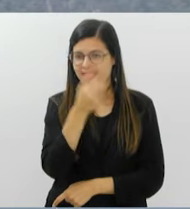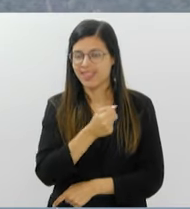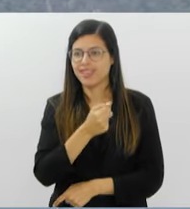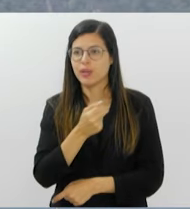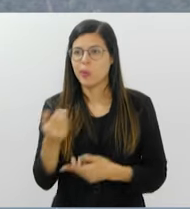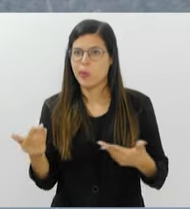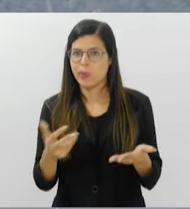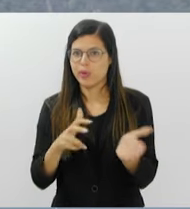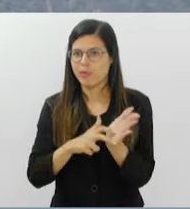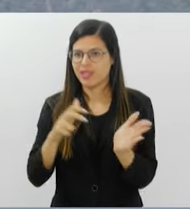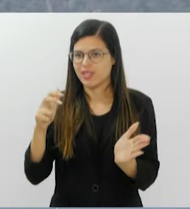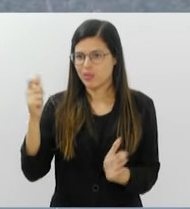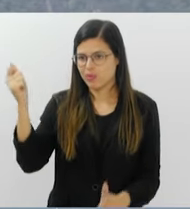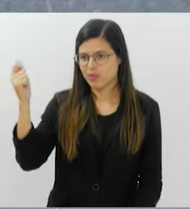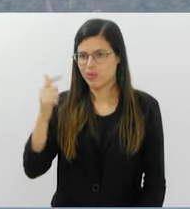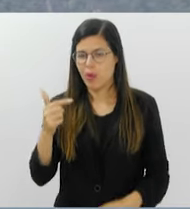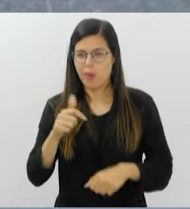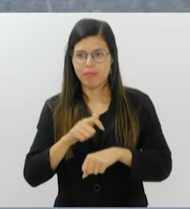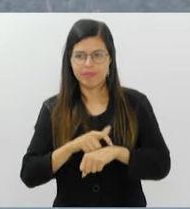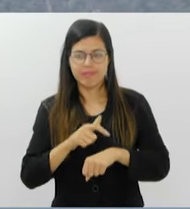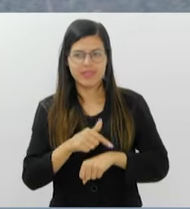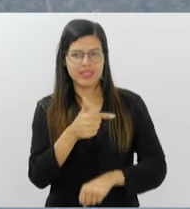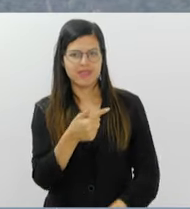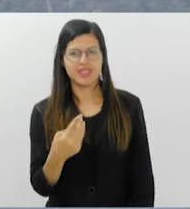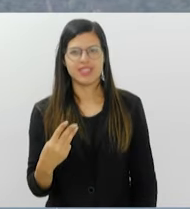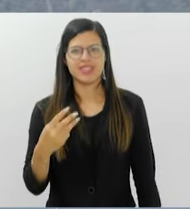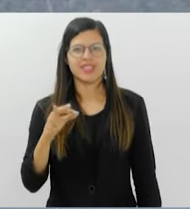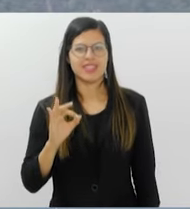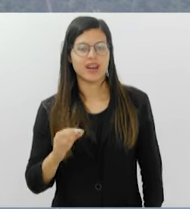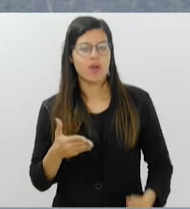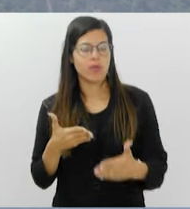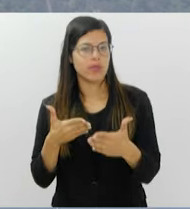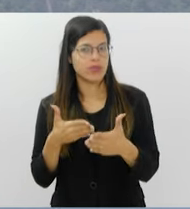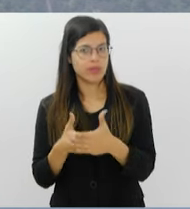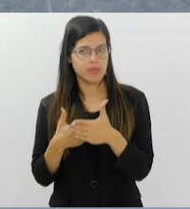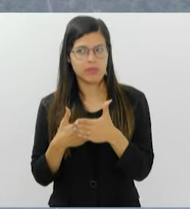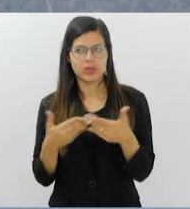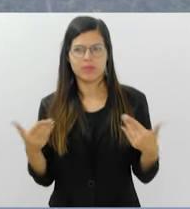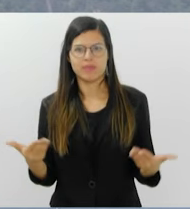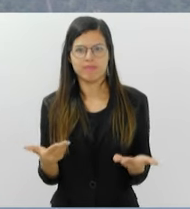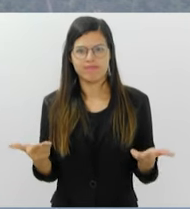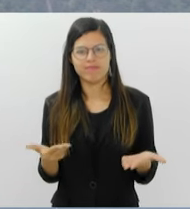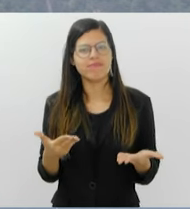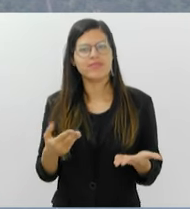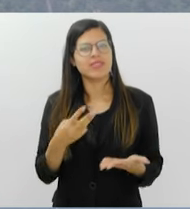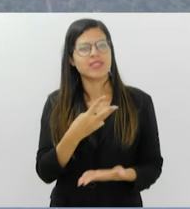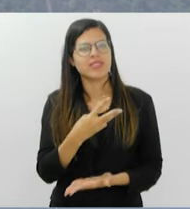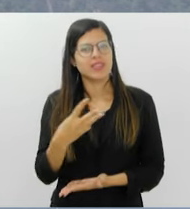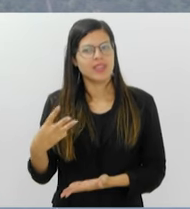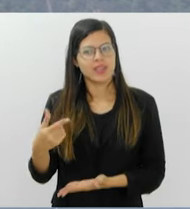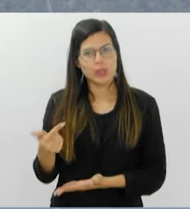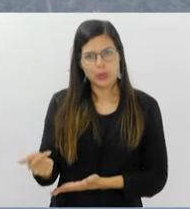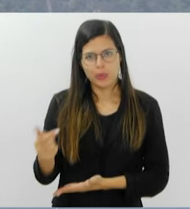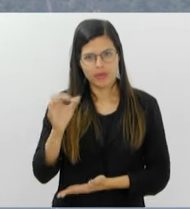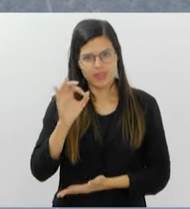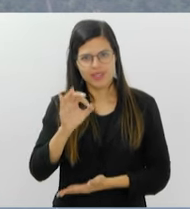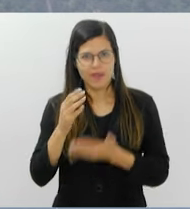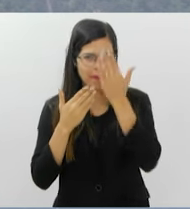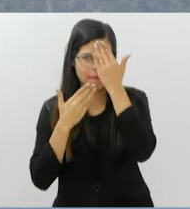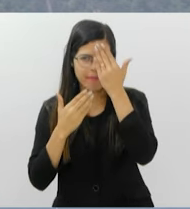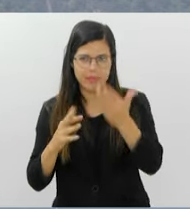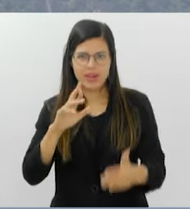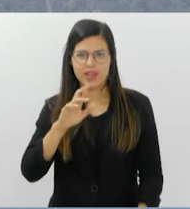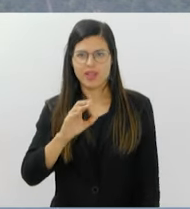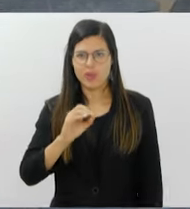sol. Nesse momento faz 23 graus, a máxima prevista para hoje é de 32 graus. Obrigado,